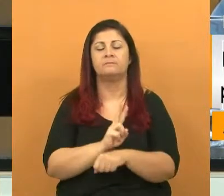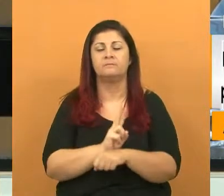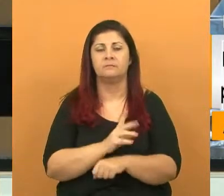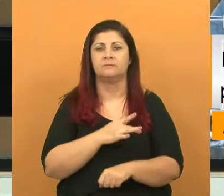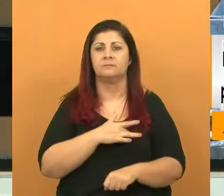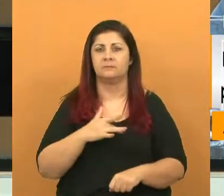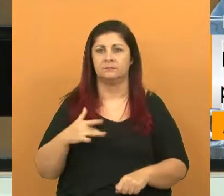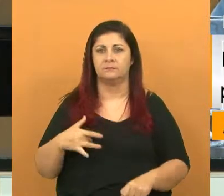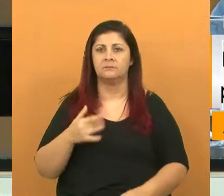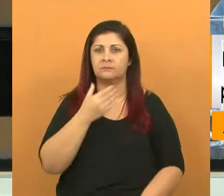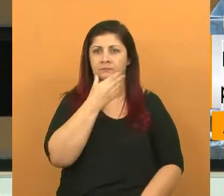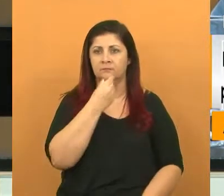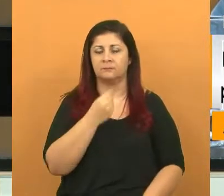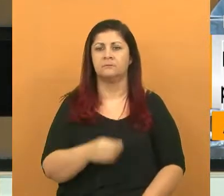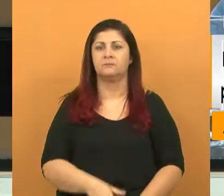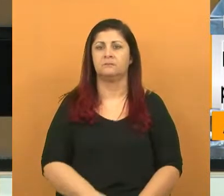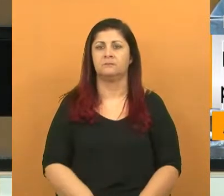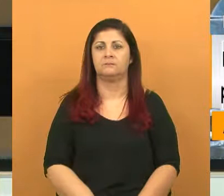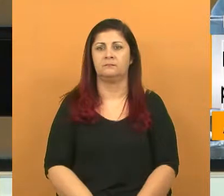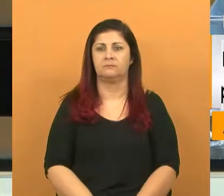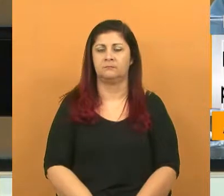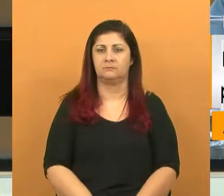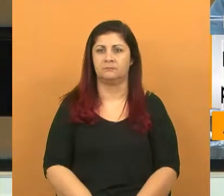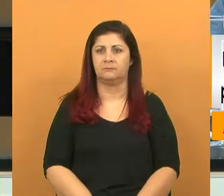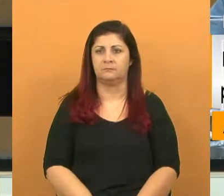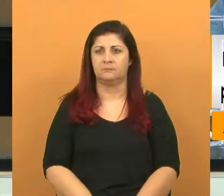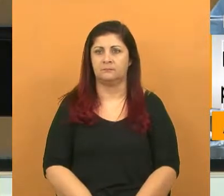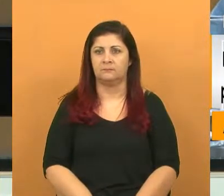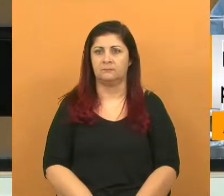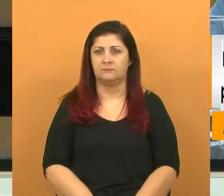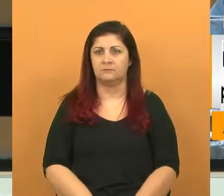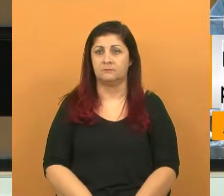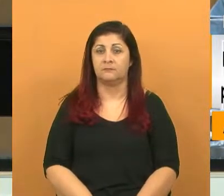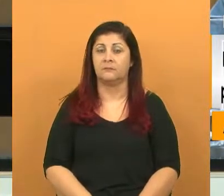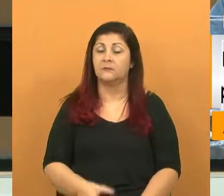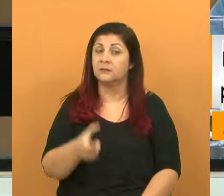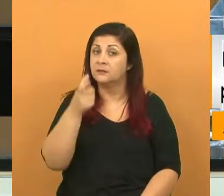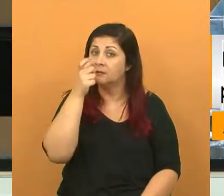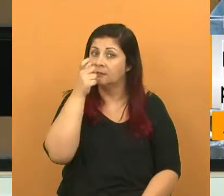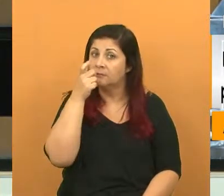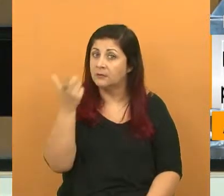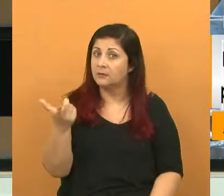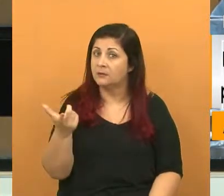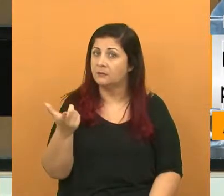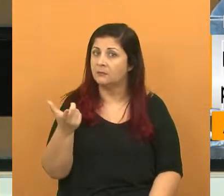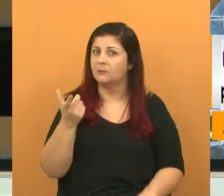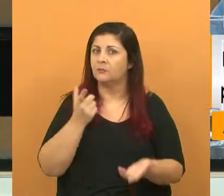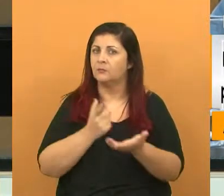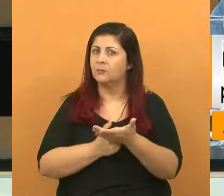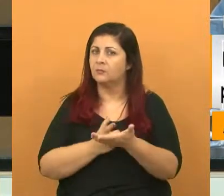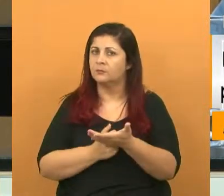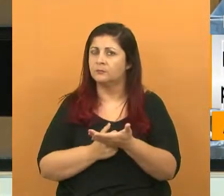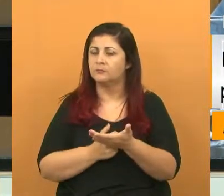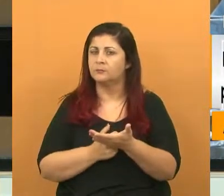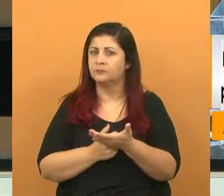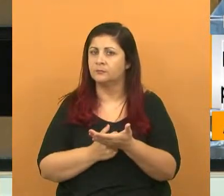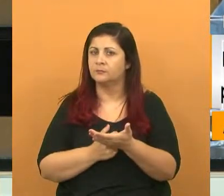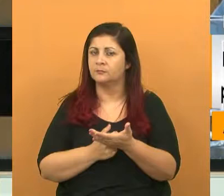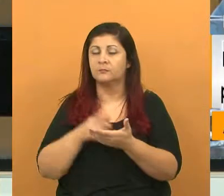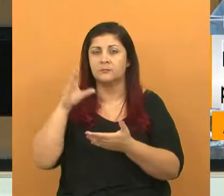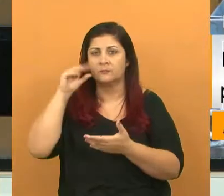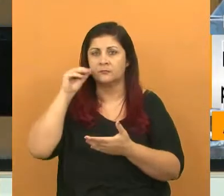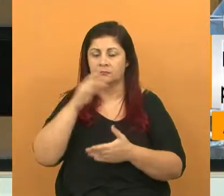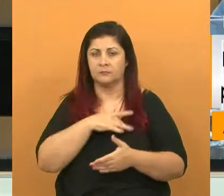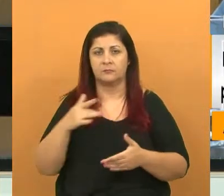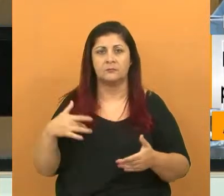município de Jacareí. A gente vem vendo a maturidade, o compromisso de que a Secretaria da